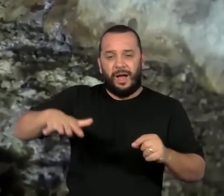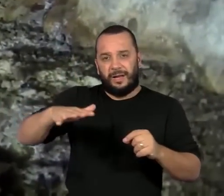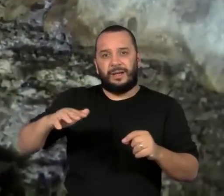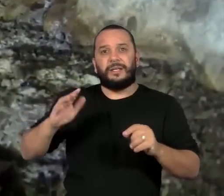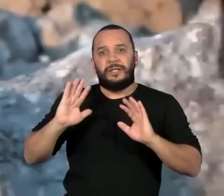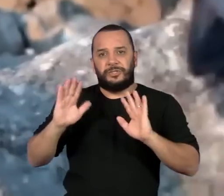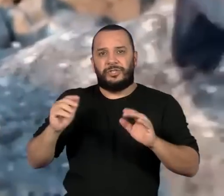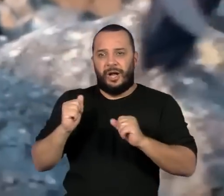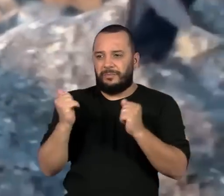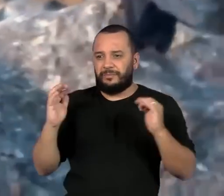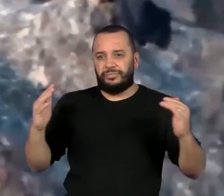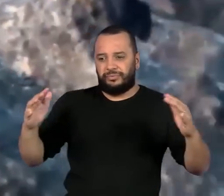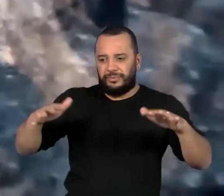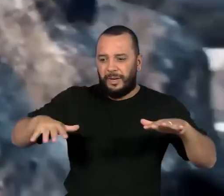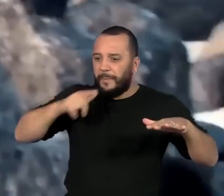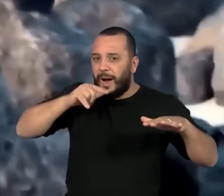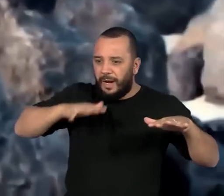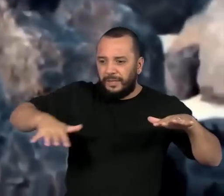Marinho de Abrolhos.